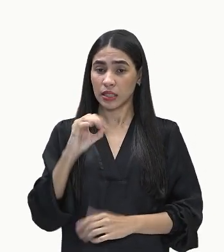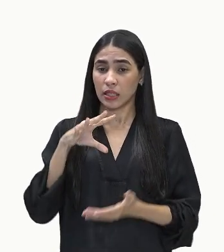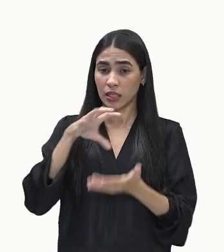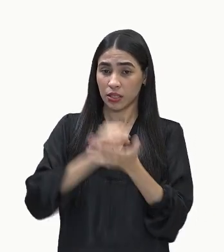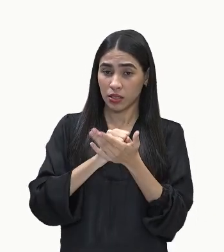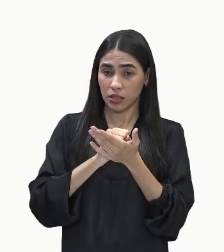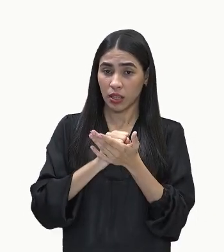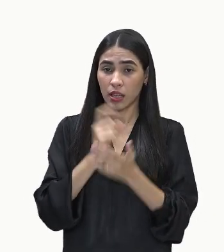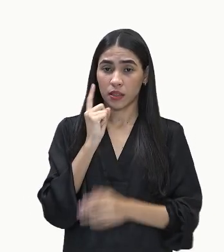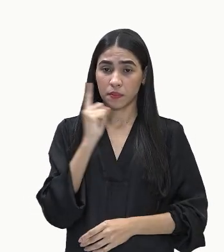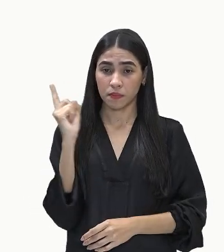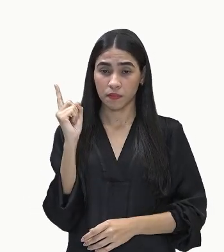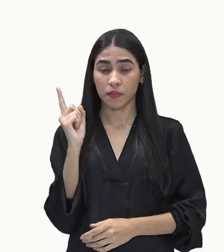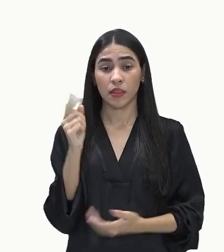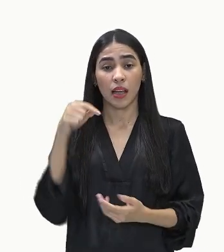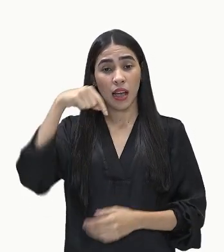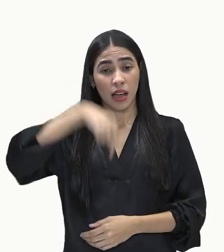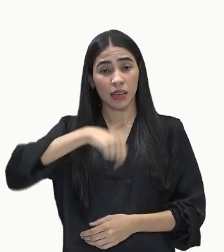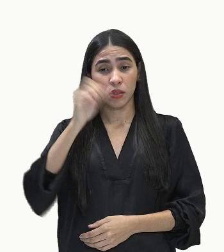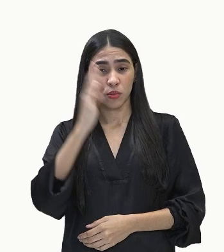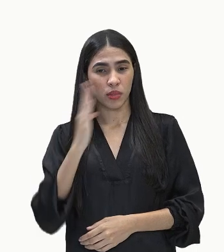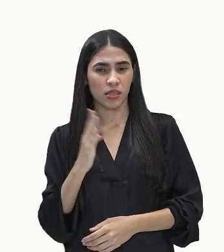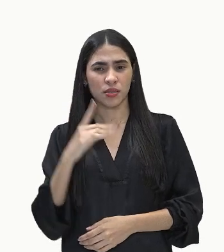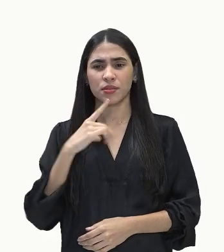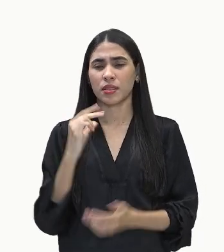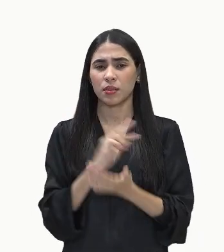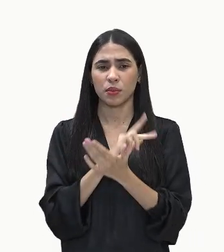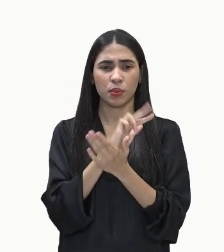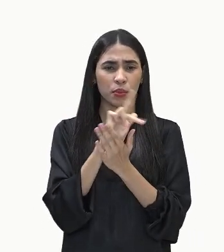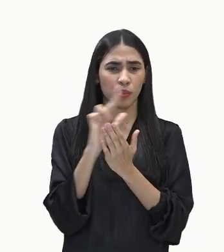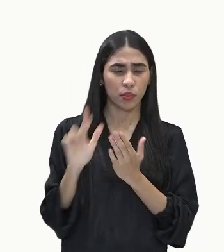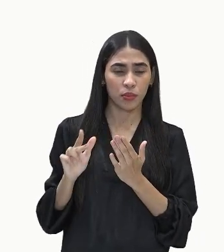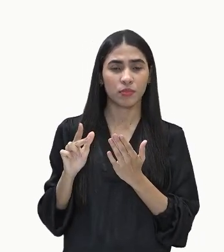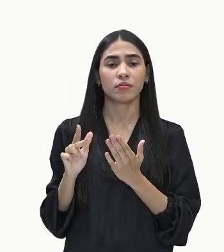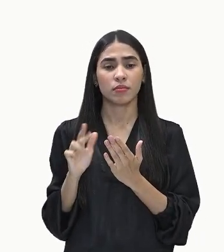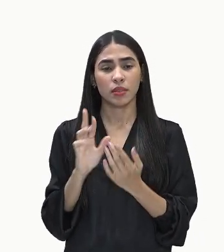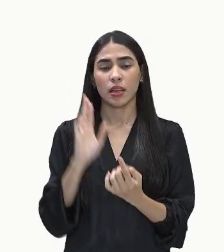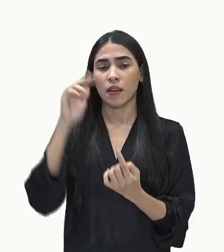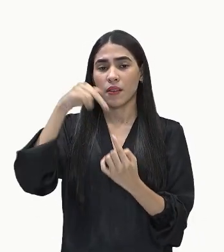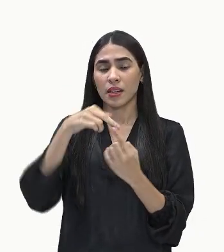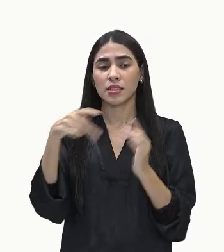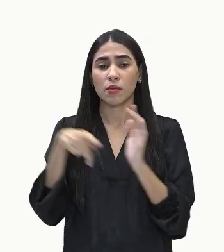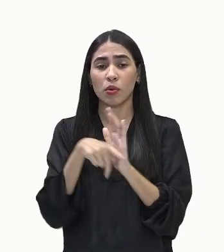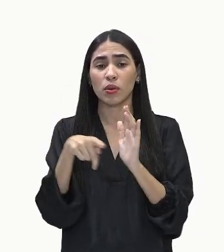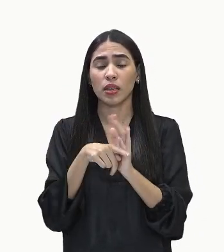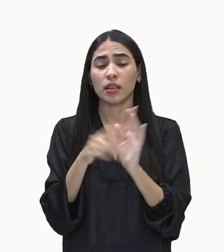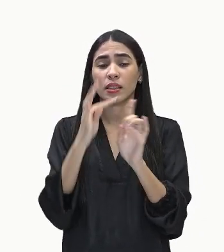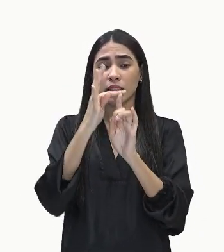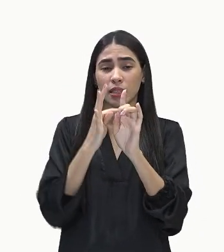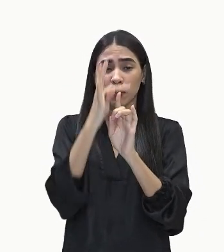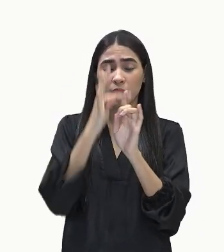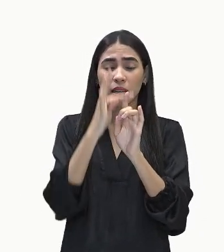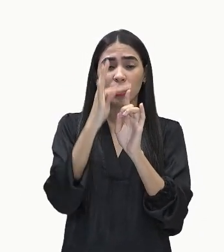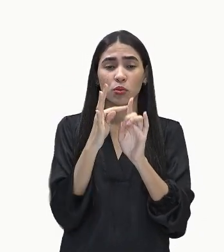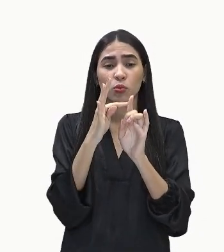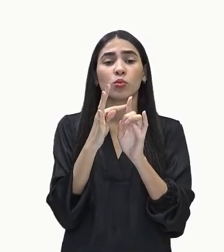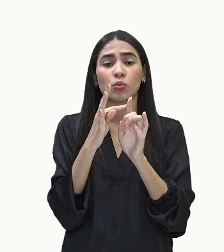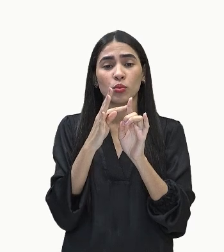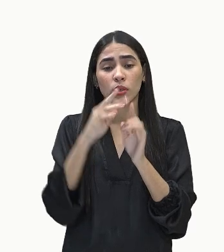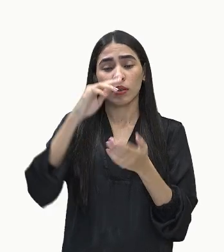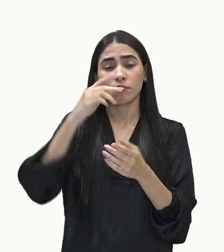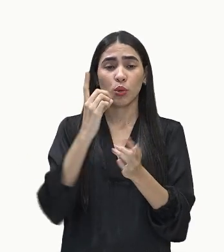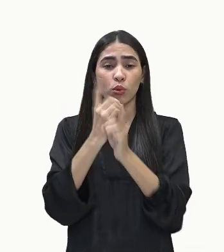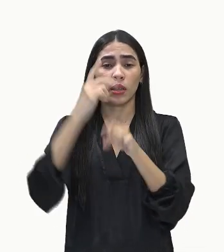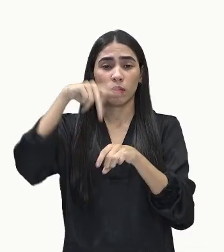catalogadas. E aqui no Brasil existem diversos, devido à sua preferência pelo clima encontrado no país. O